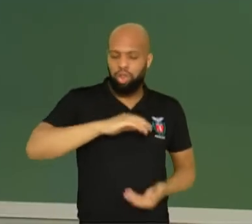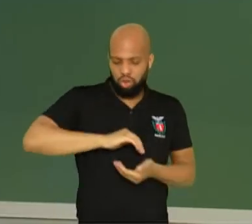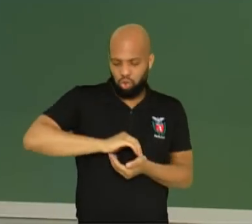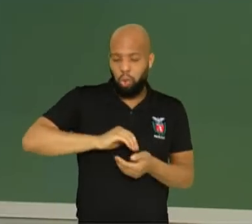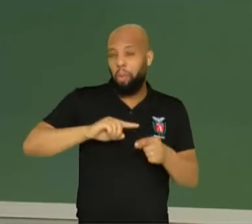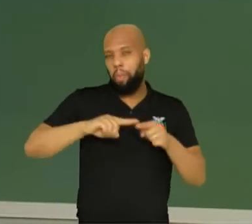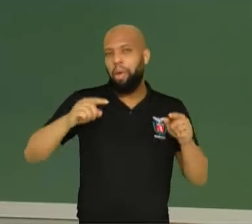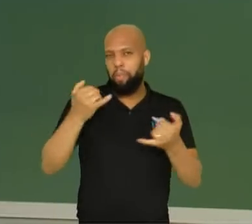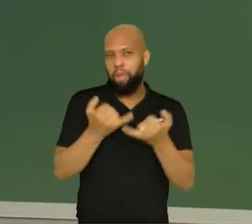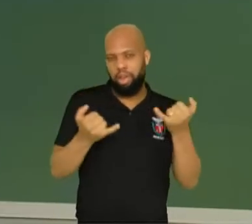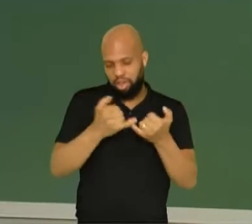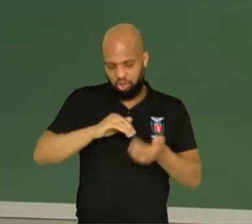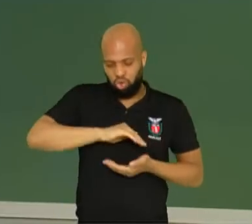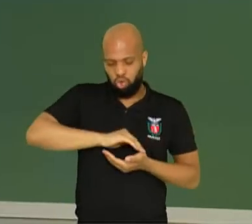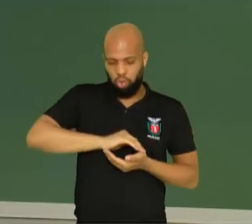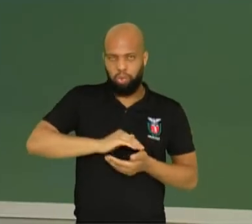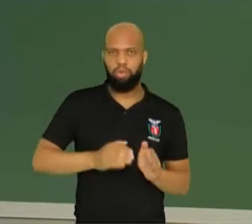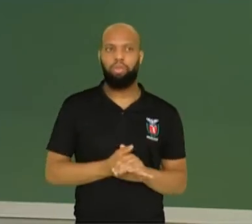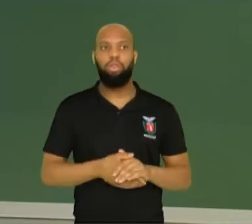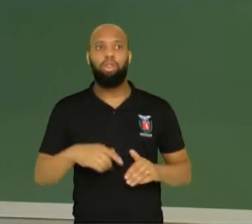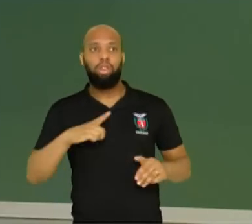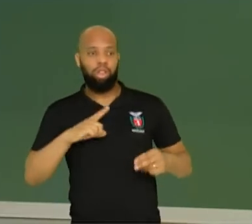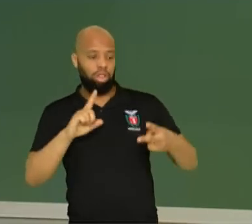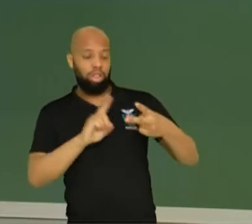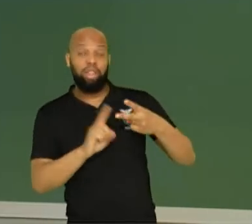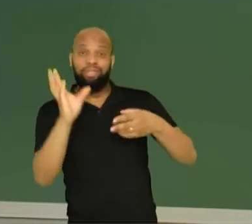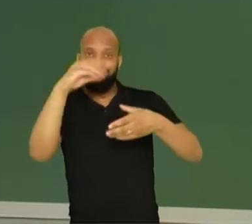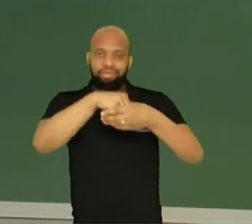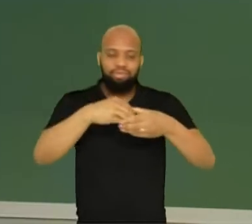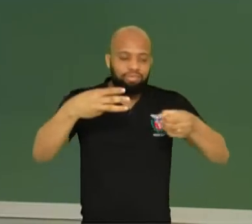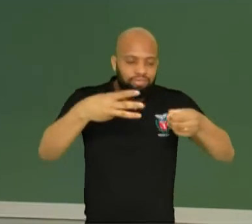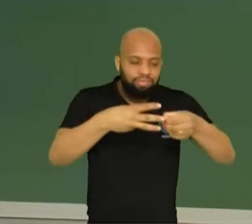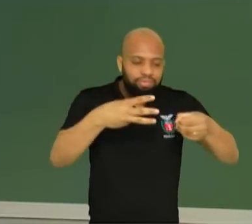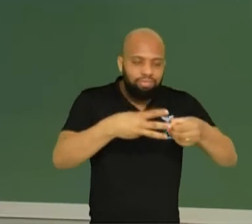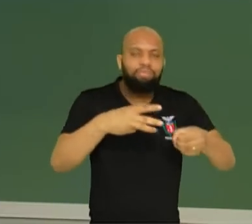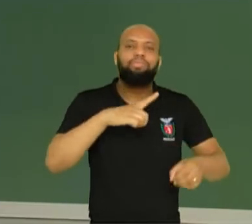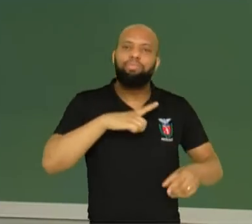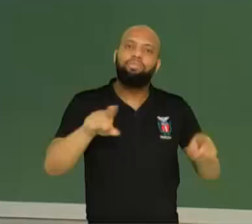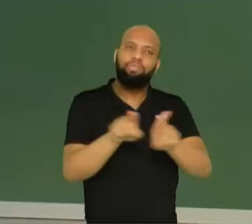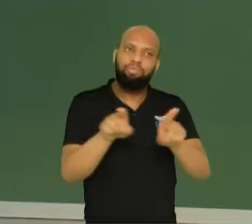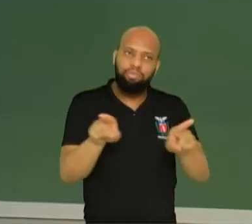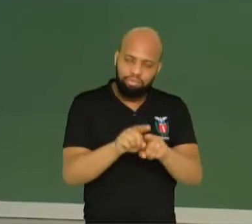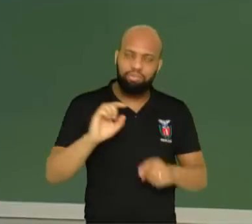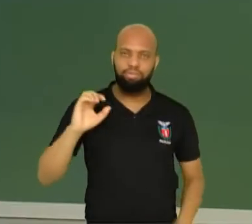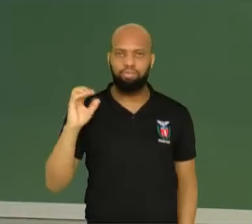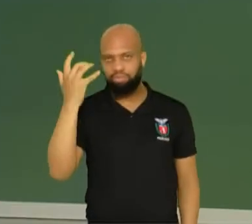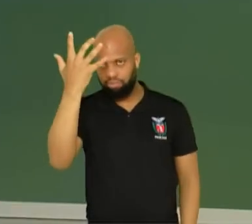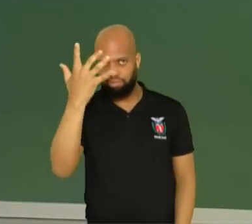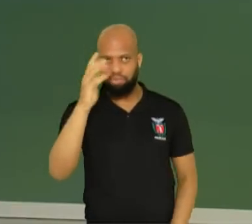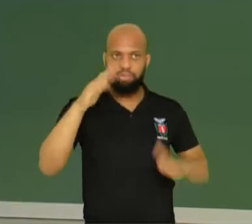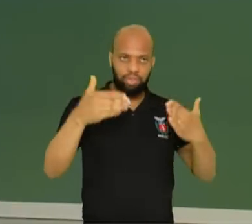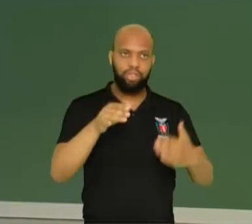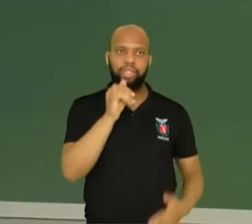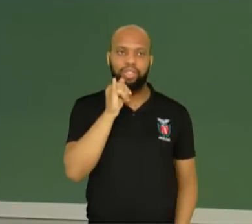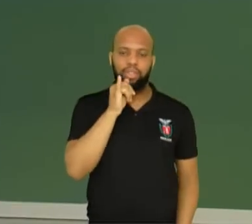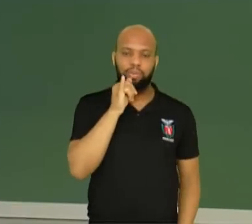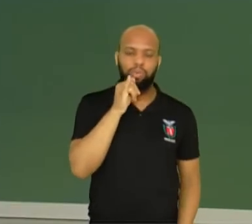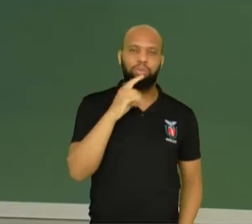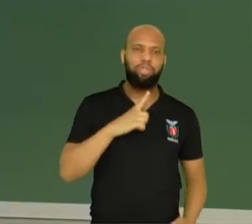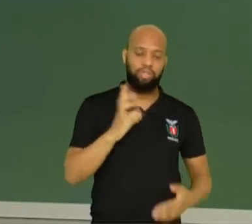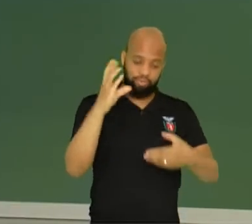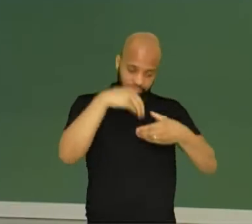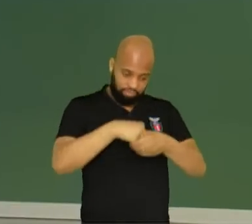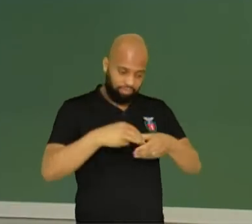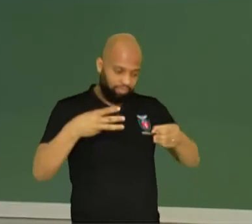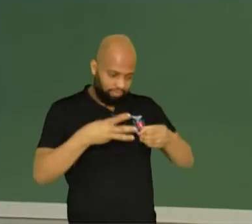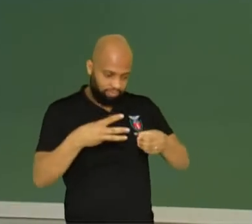começo disso. E aí uma digestão intracelular que acontece dentro da célula. Essa substância que ela absorveu vai para dentro